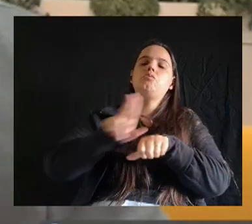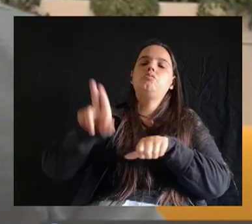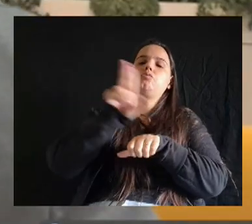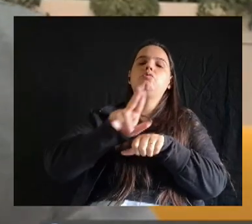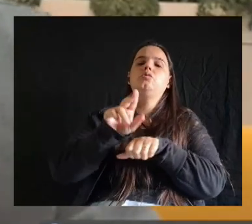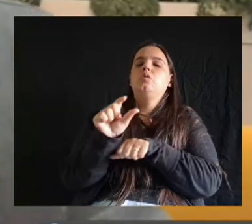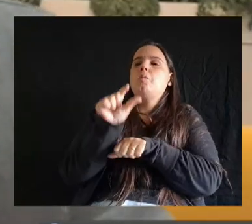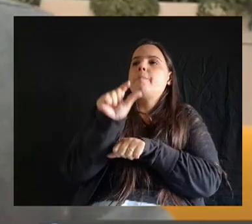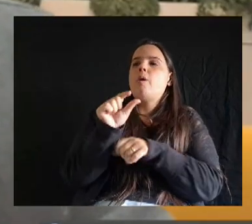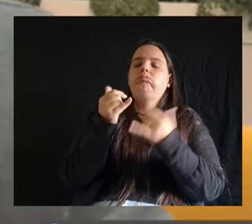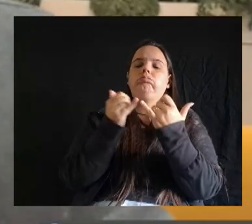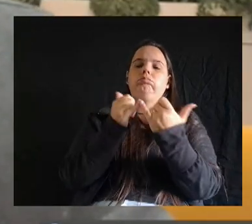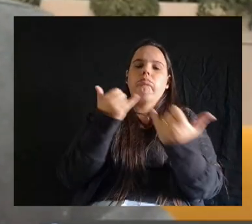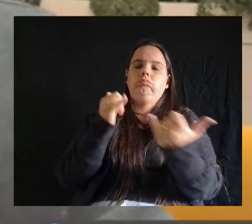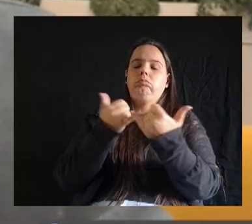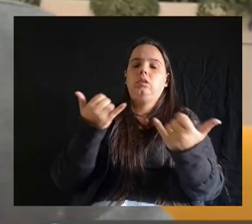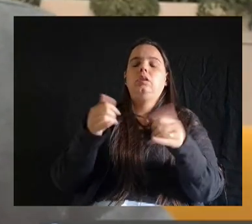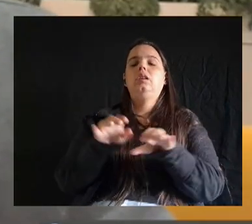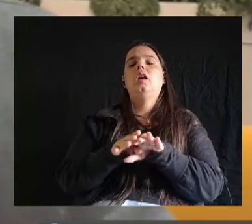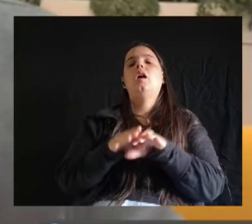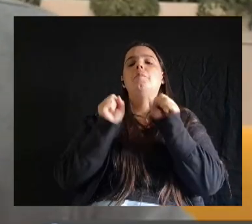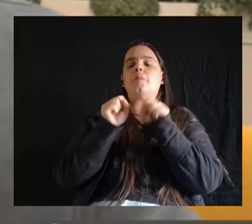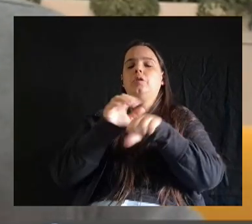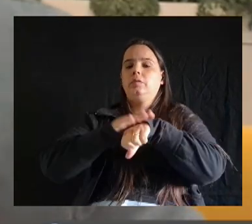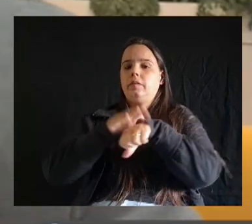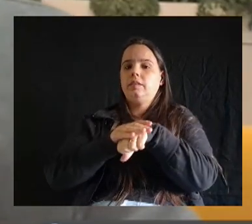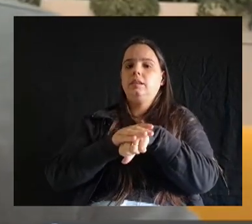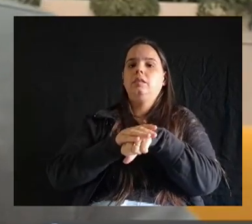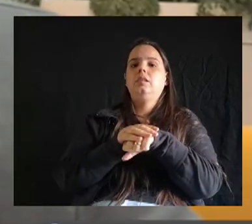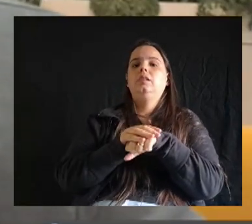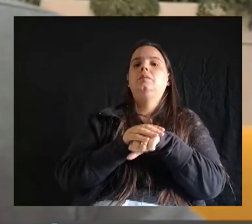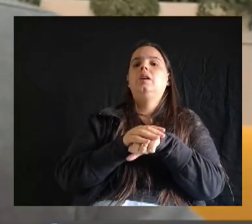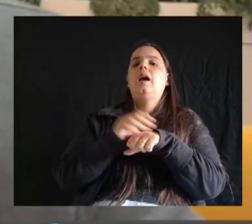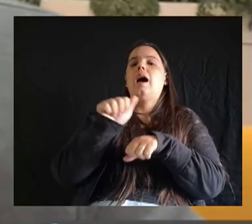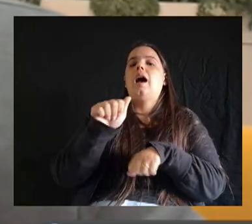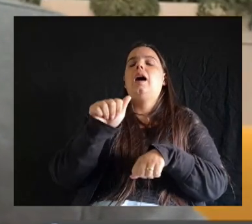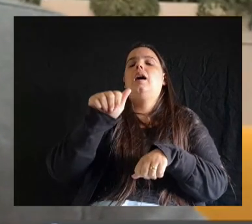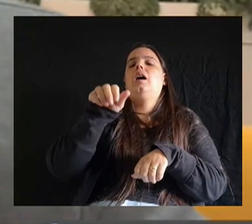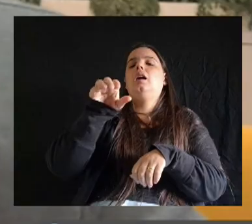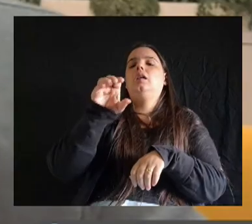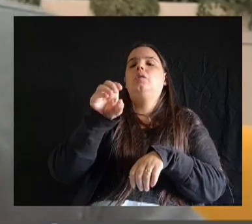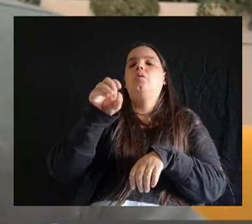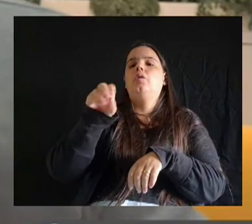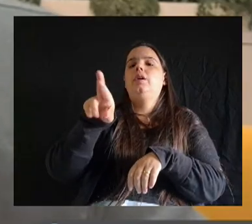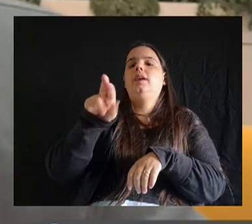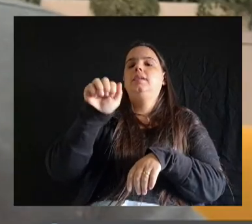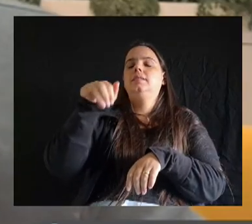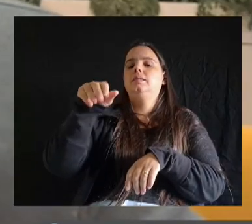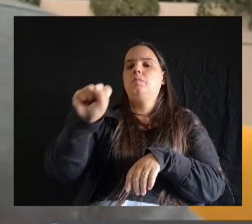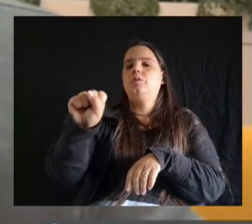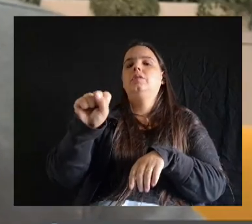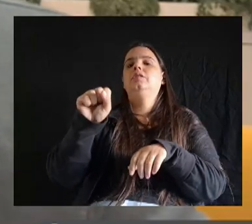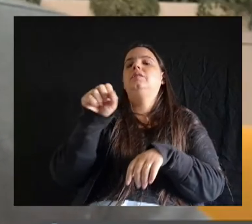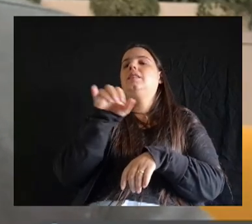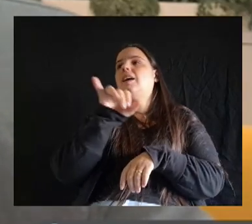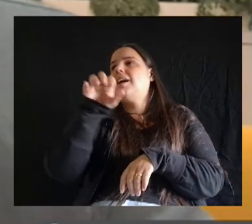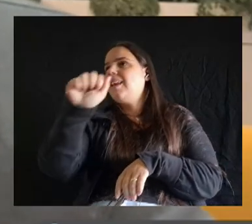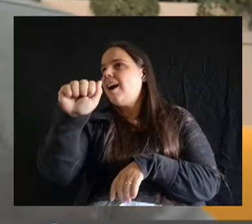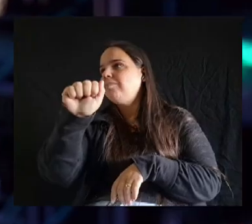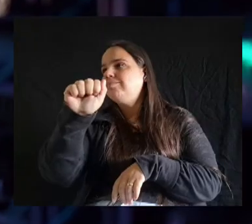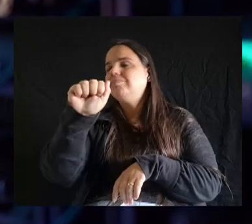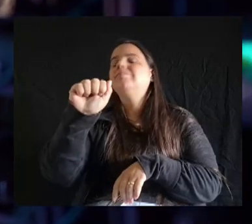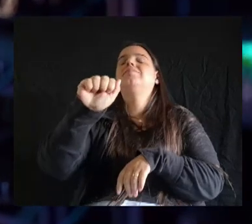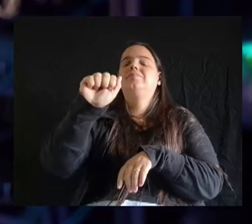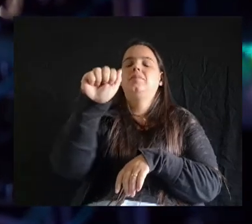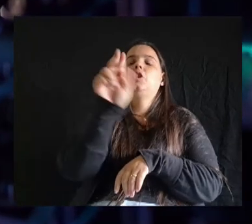pode ser feito, por exemplo, através de algoritmos de inteligência artificial. Nós podemos usar a própria inteligência artificial para